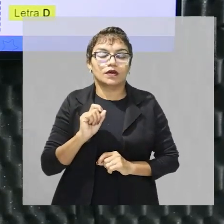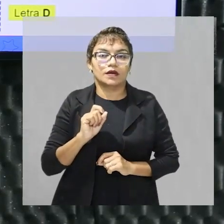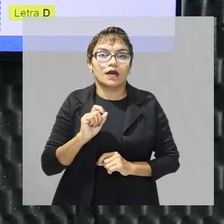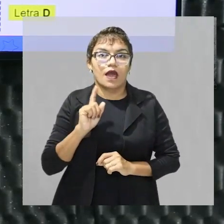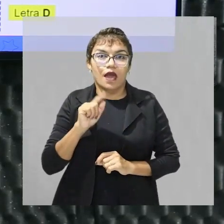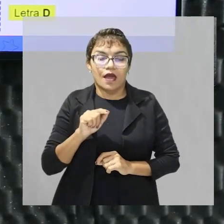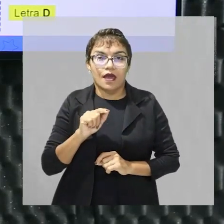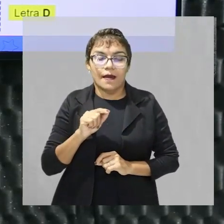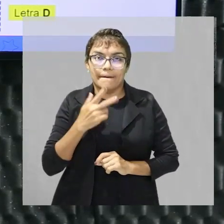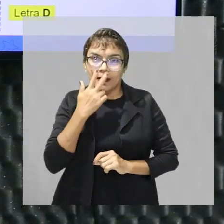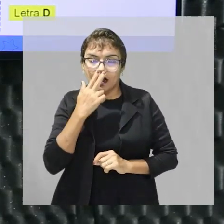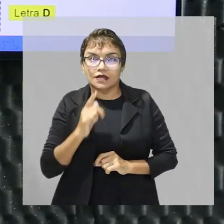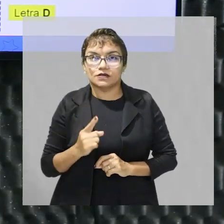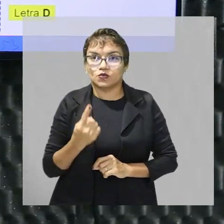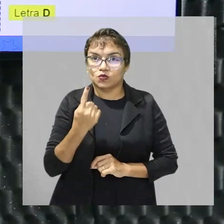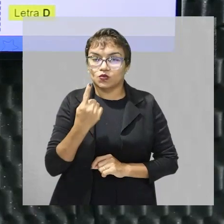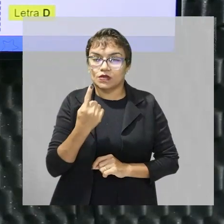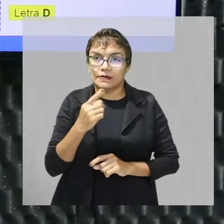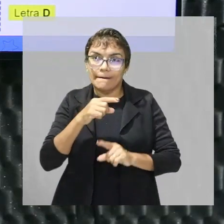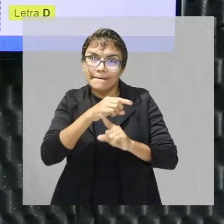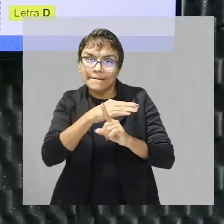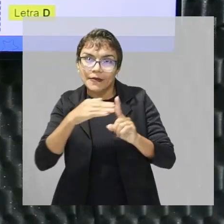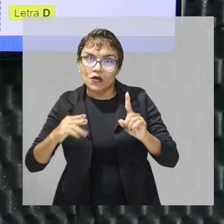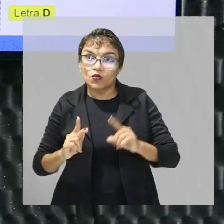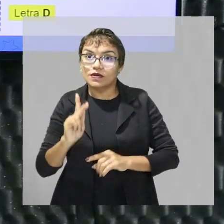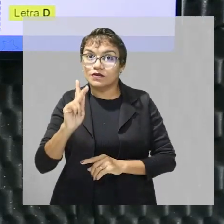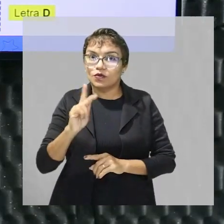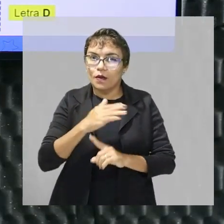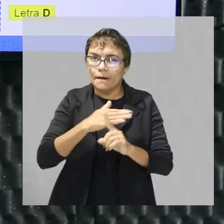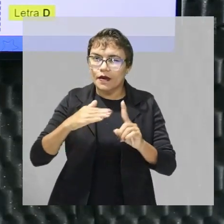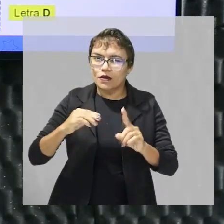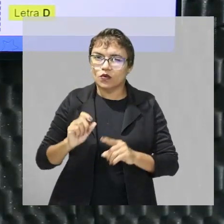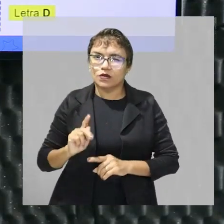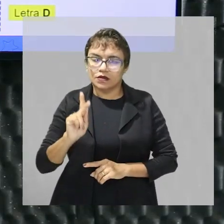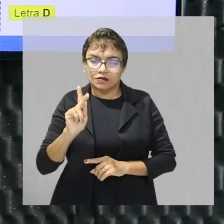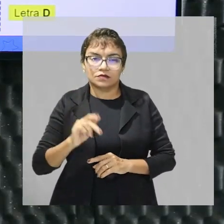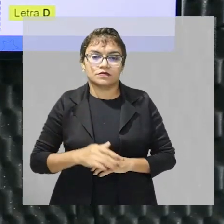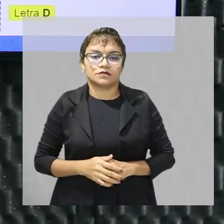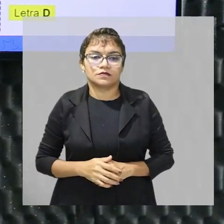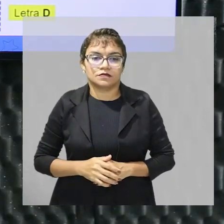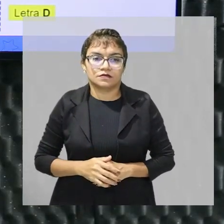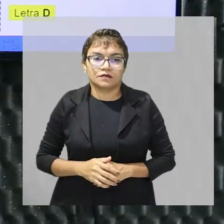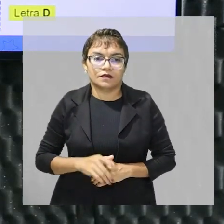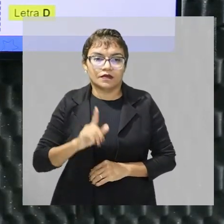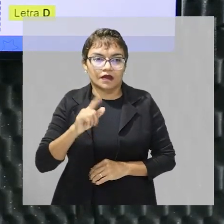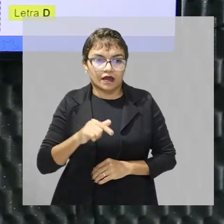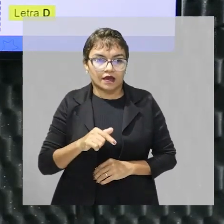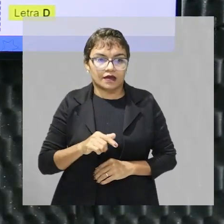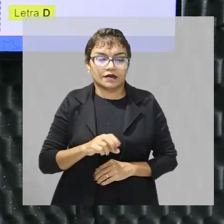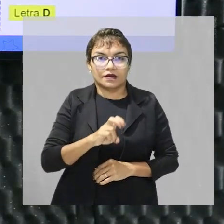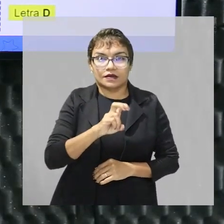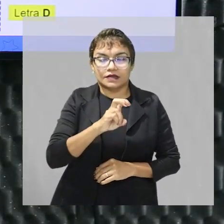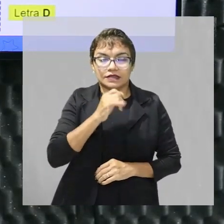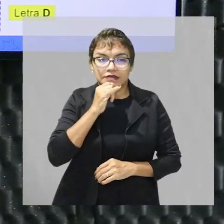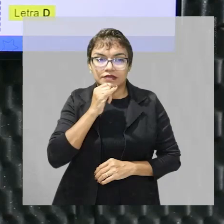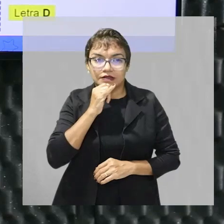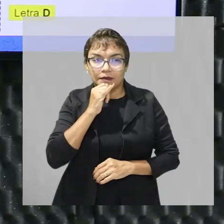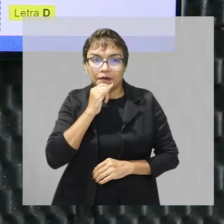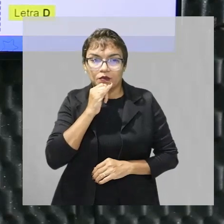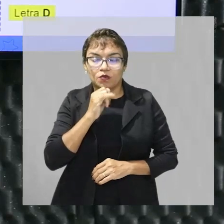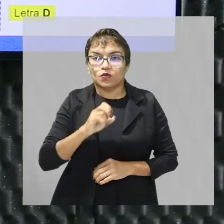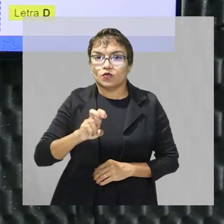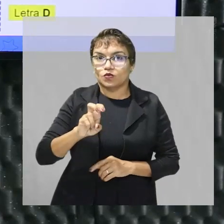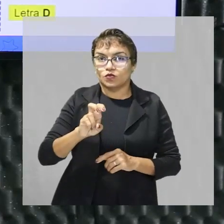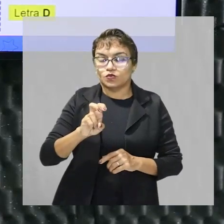quilo, 500 gramas vai produzir X gramas do ferro metálico, certo? Turminha, a gente